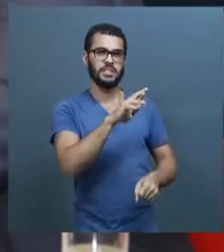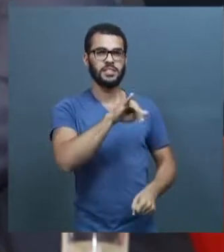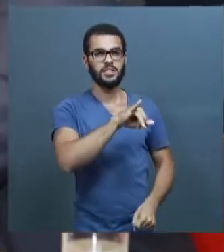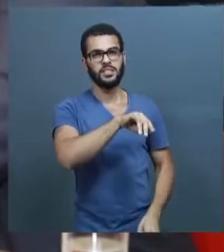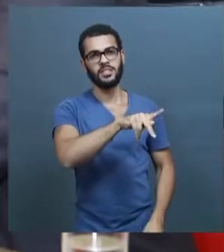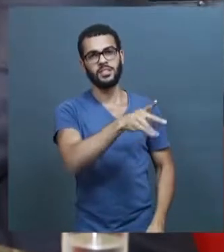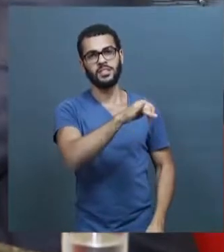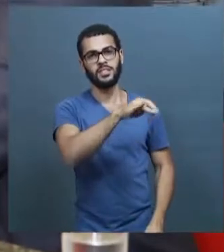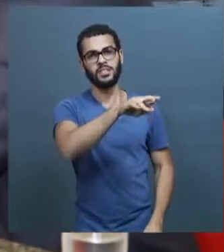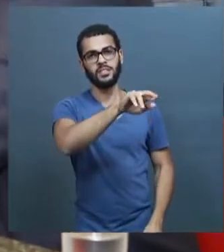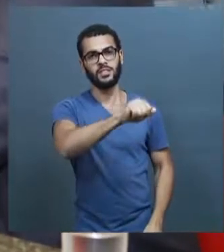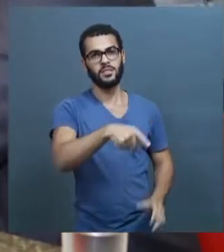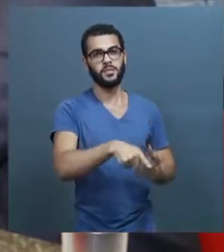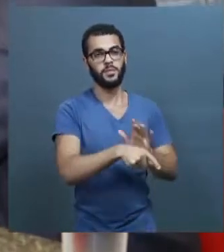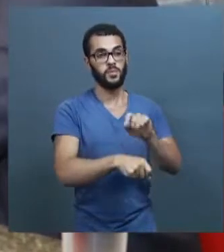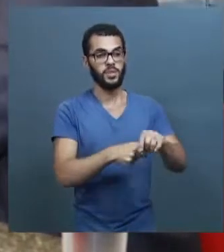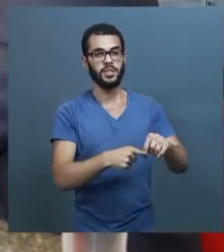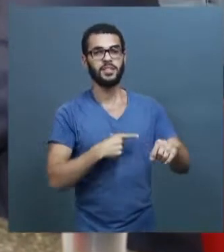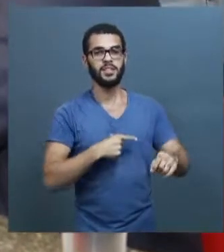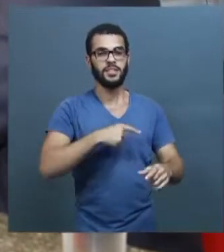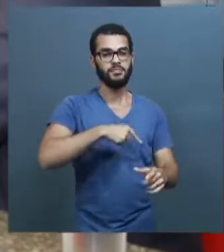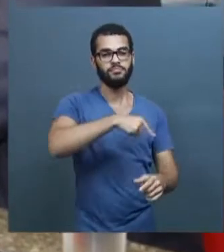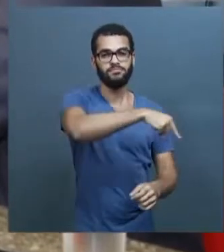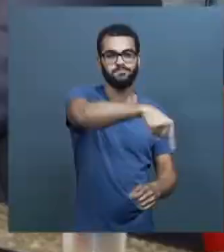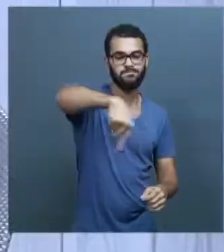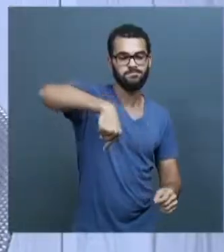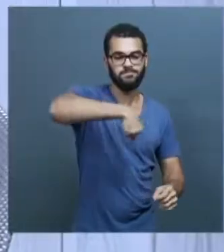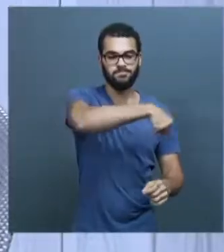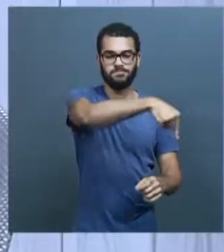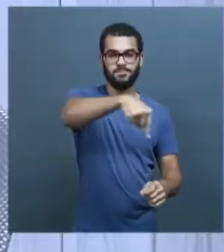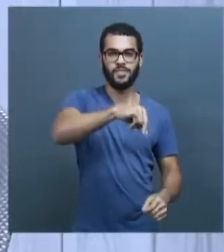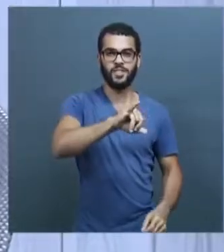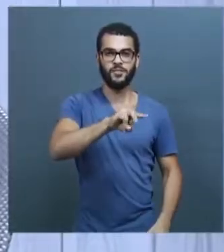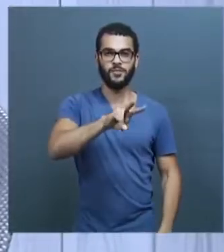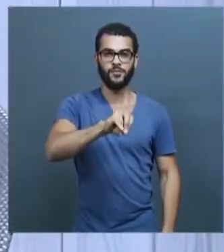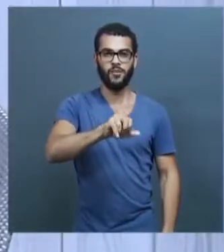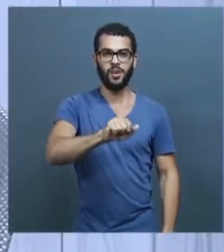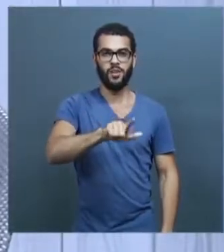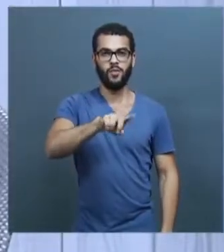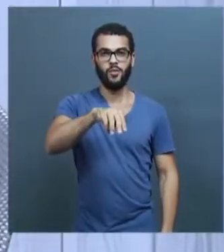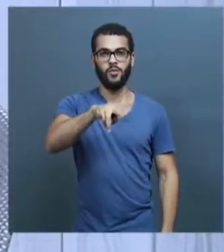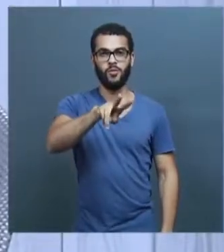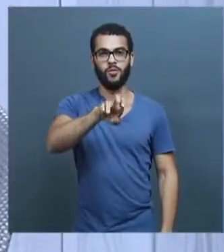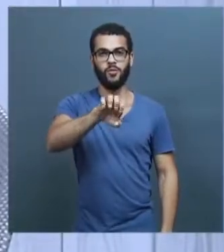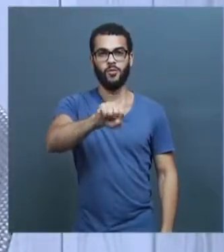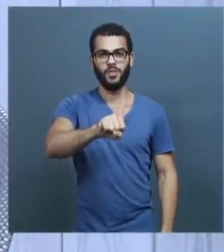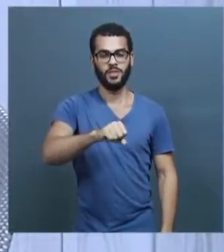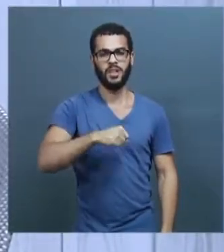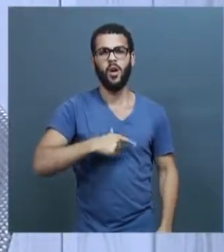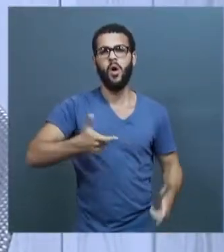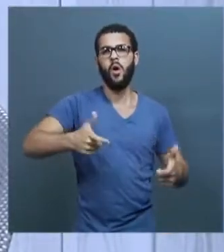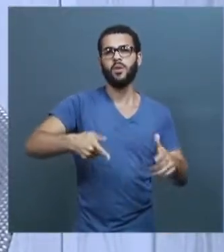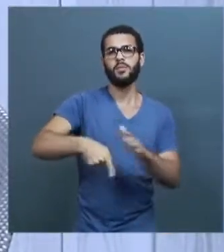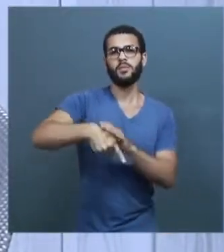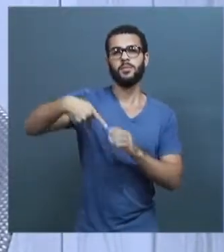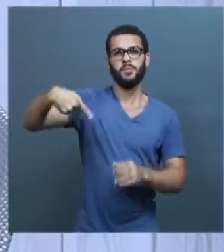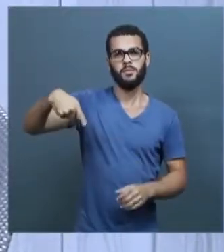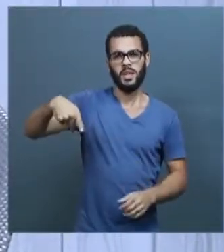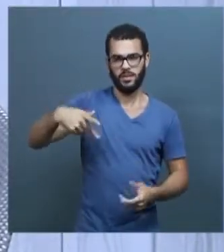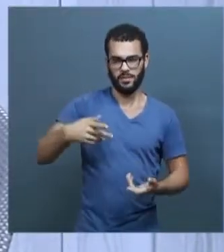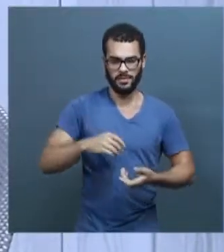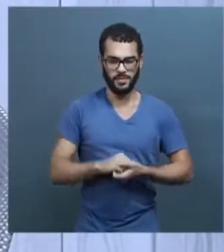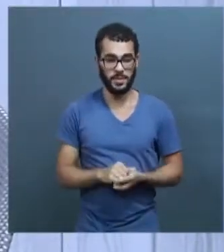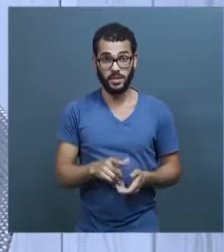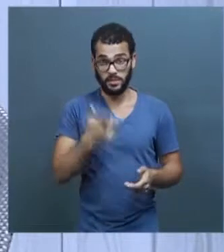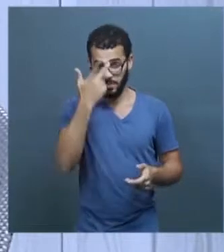o trevo Ivo Alves Pereira, no bairro Planalto. Essa é uma reivindicação antiga da população, que já